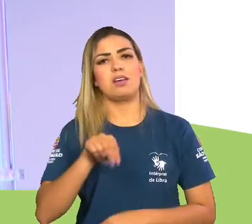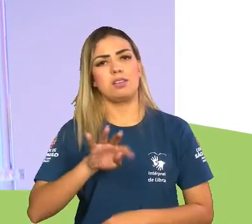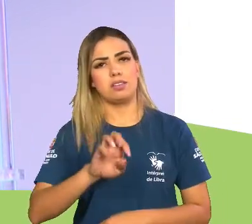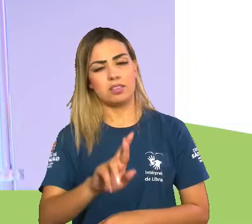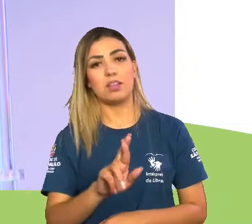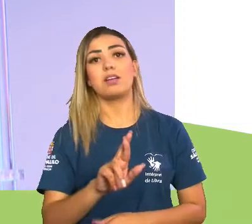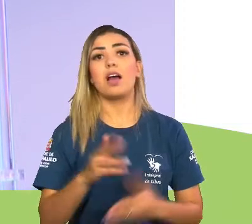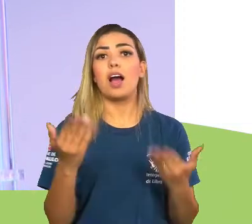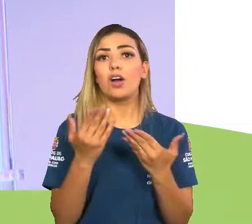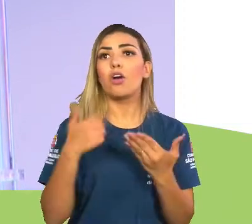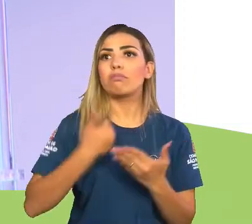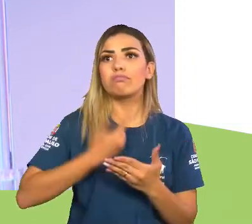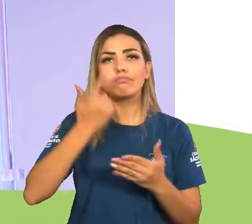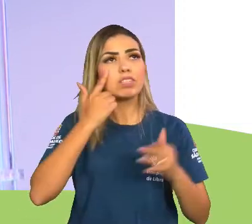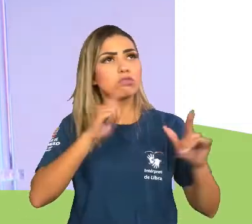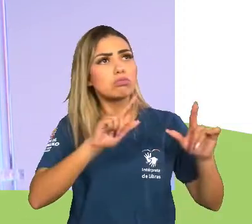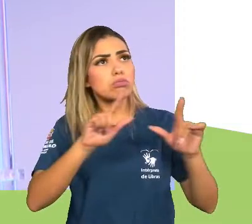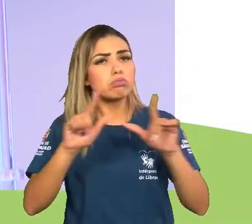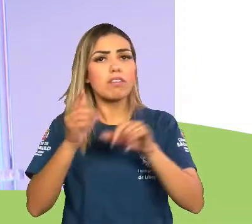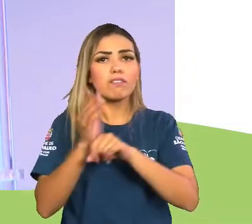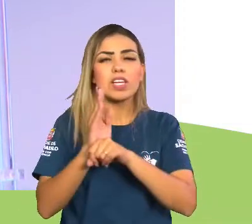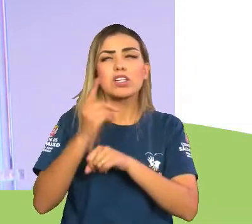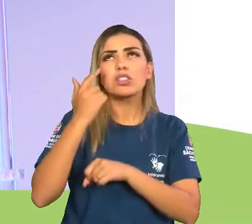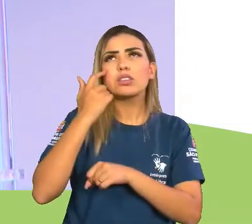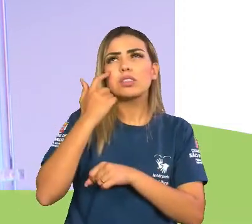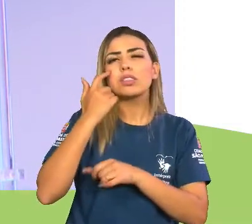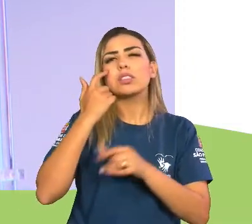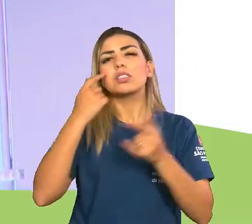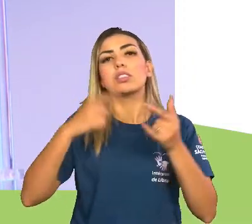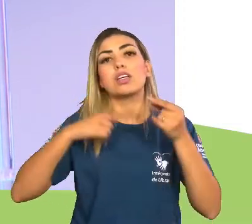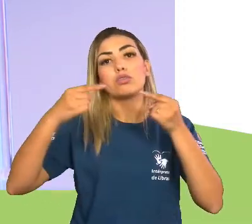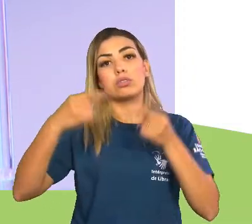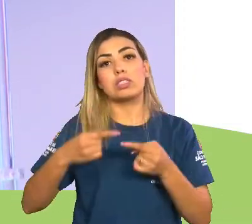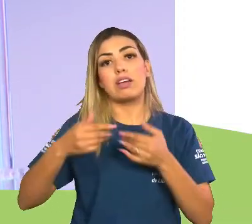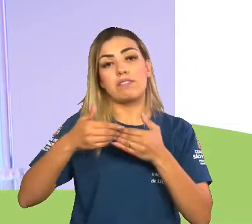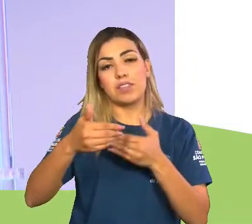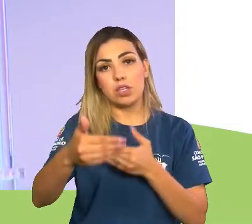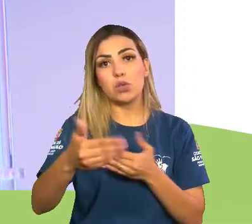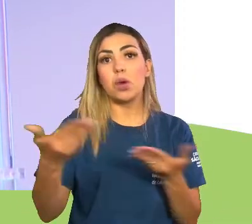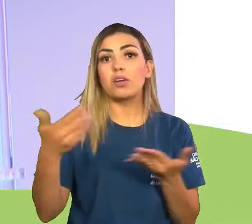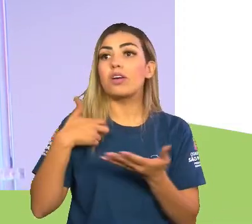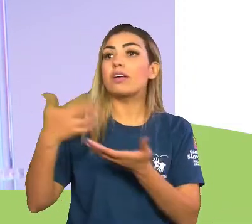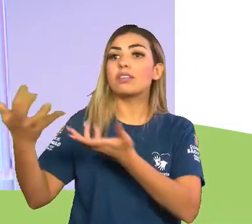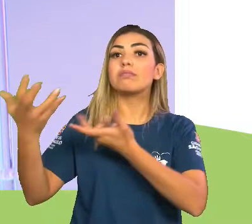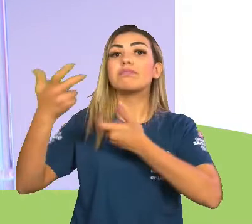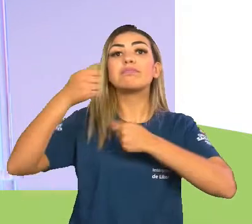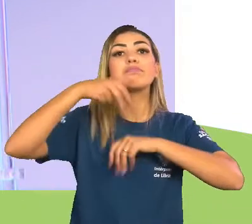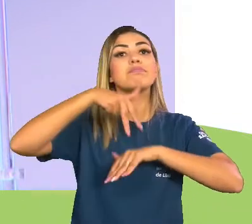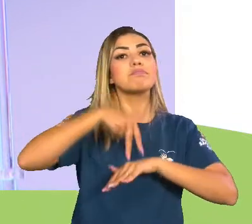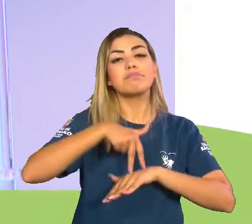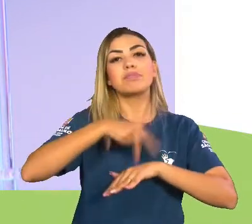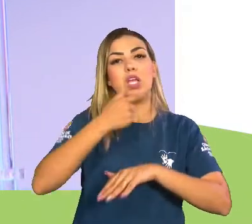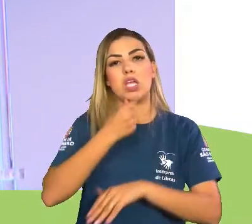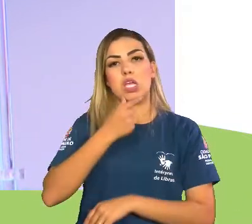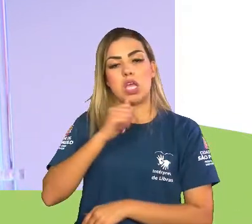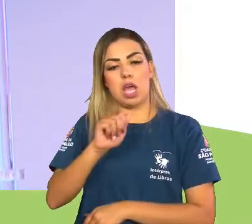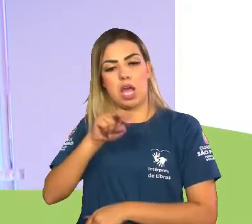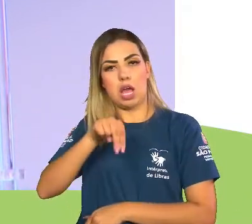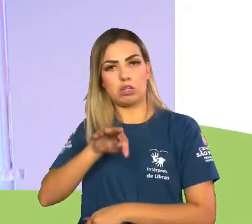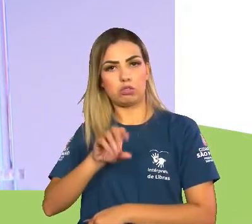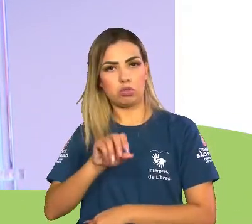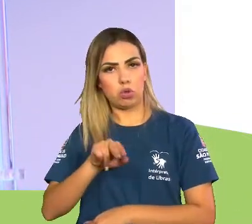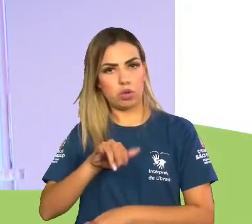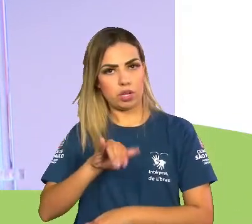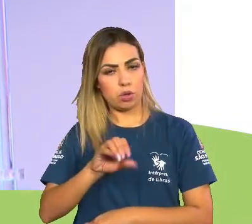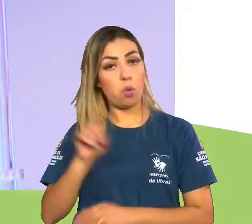conquistas exibidas nesse vídeo e refletir um pouco sobre os desafios à frente, eu convido ao palco Antoine Daher, presidente da Casa Hunter,